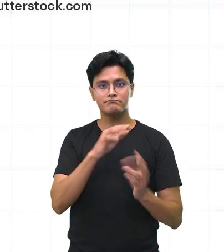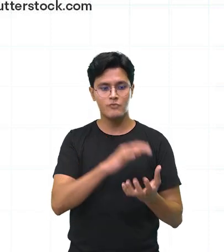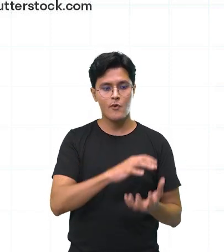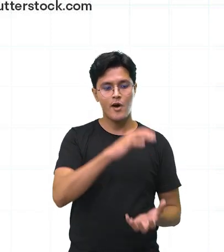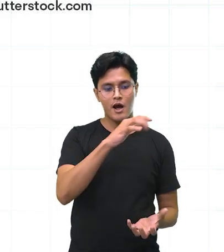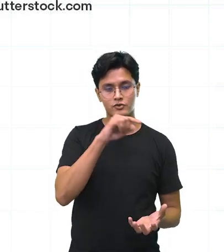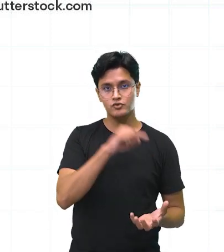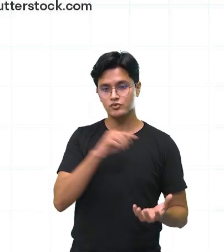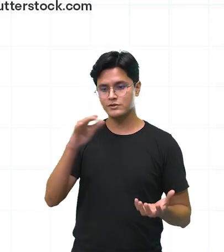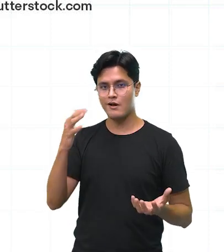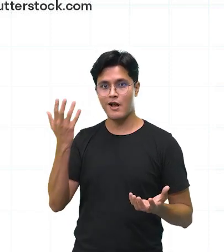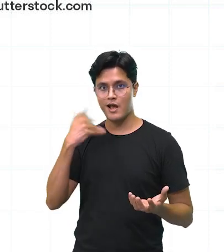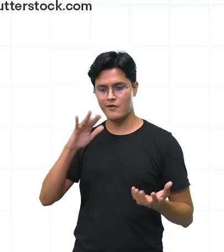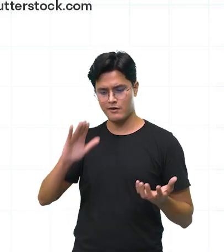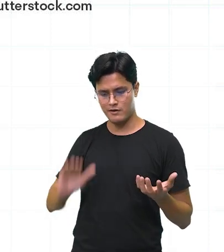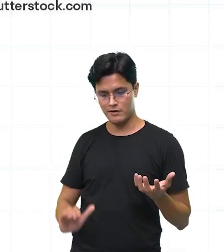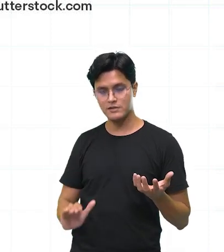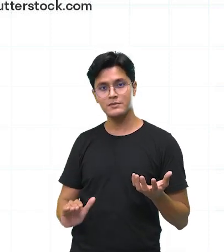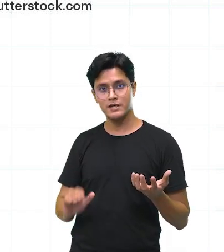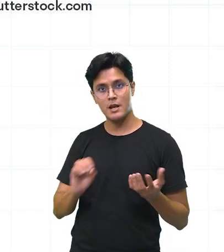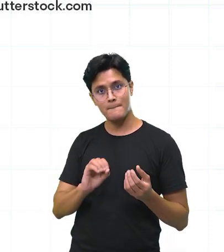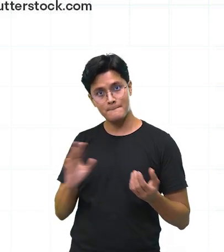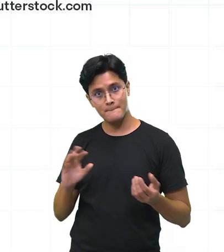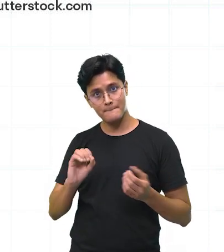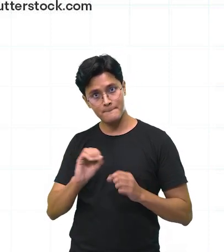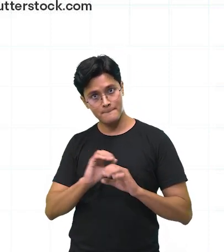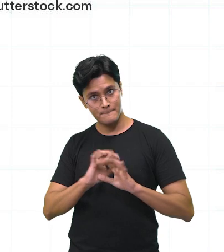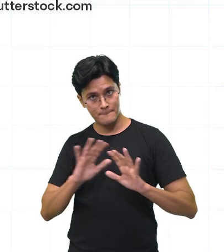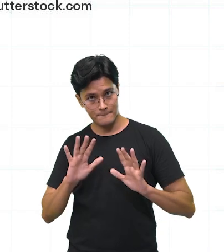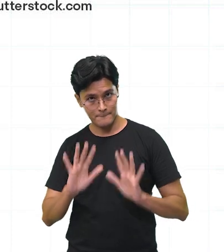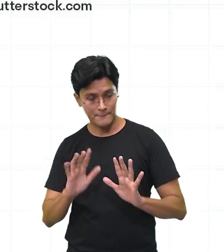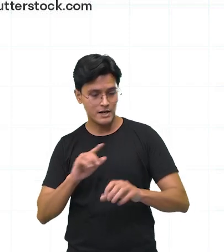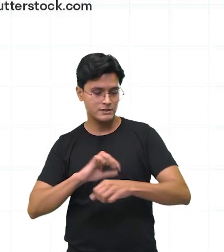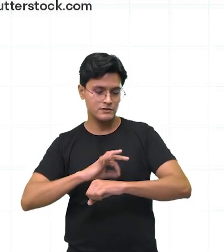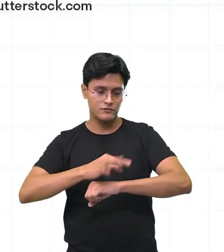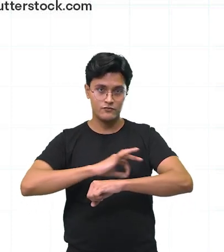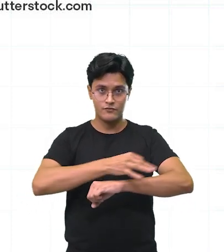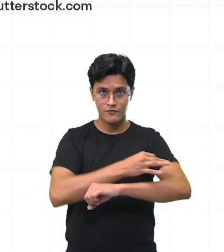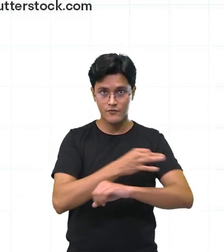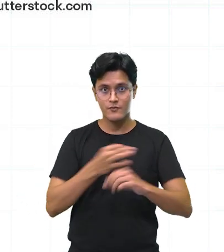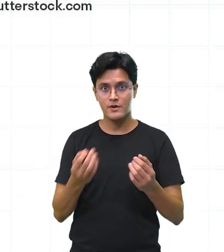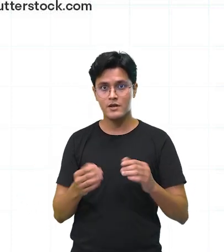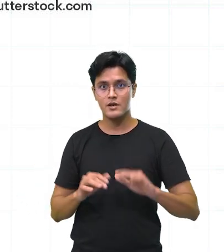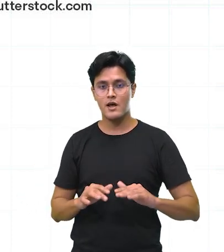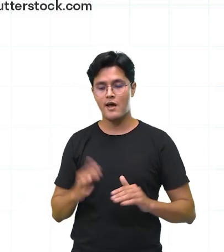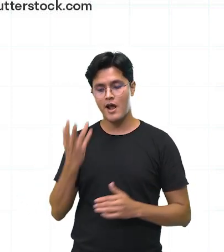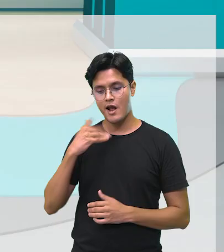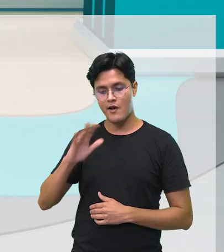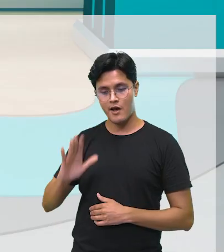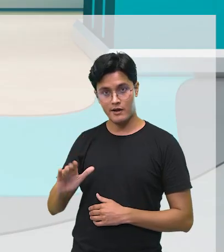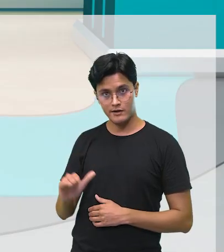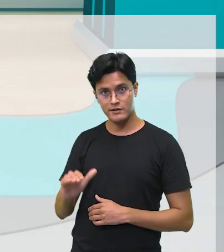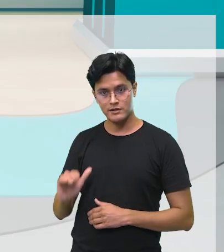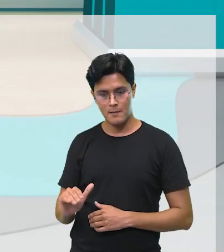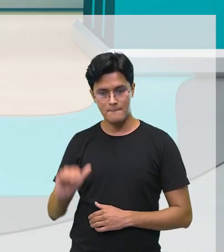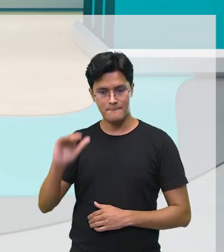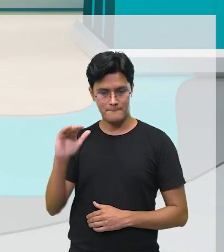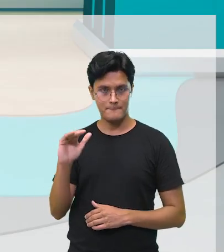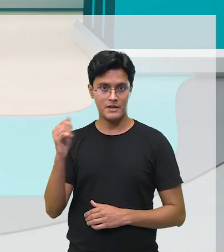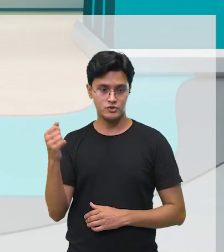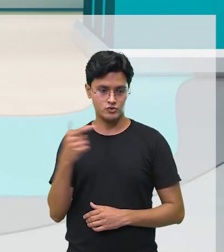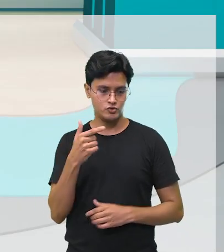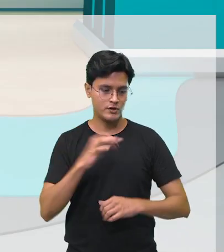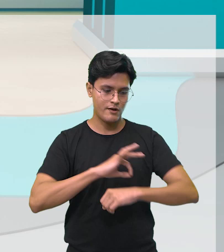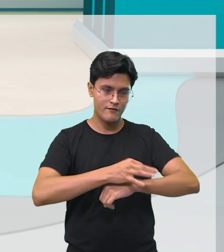a formiga não. Pode ser também o pontinho de vista no sentido de se posicionar. Às vezes,